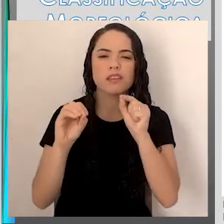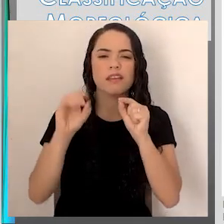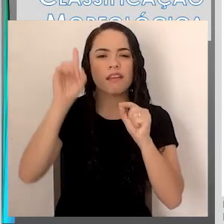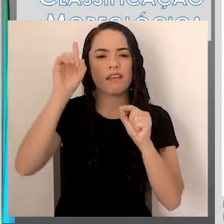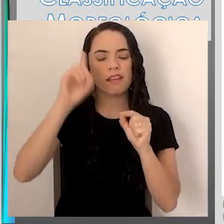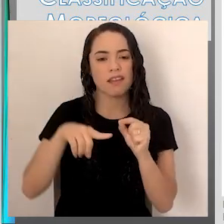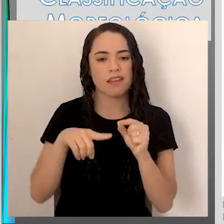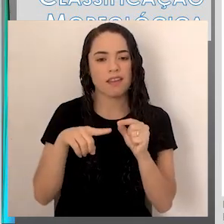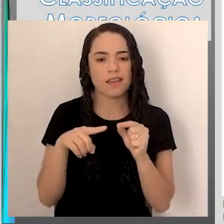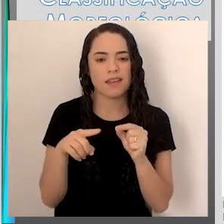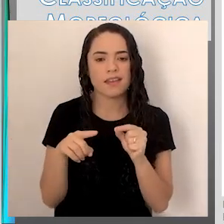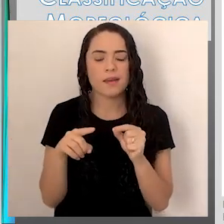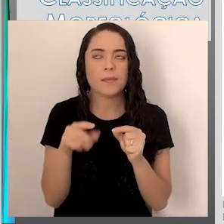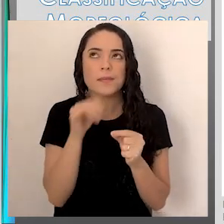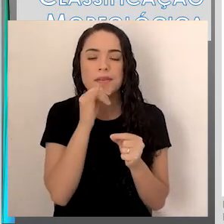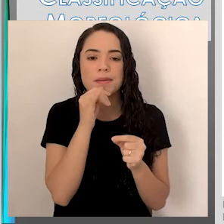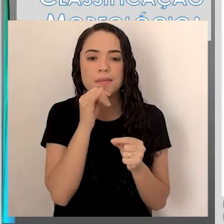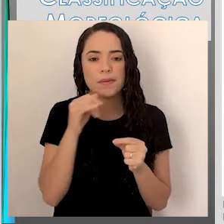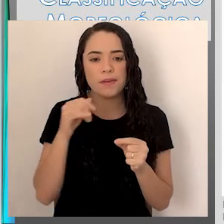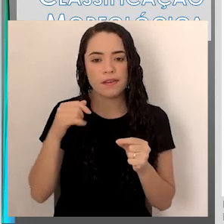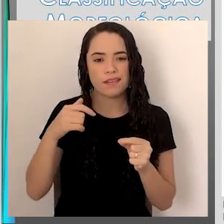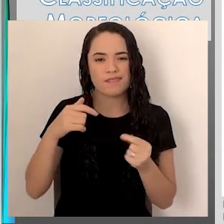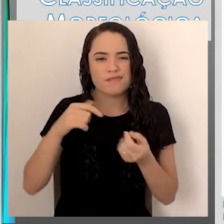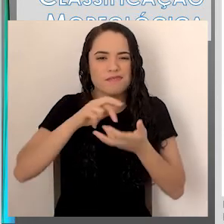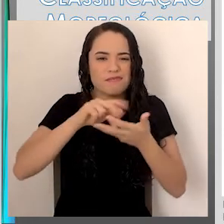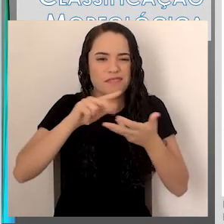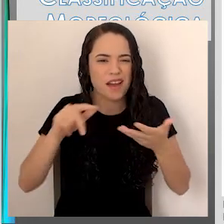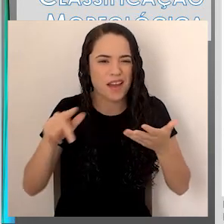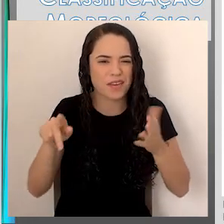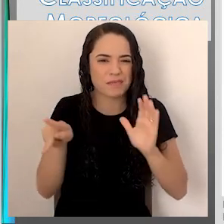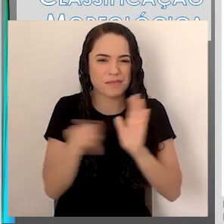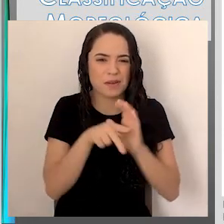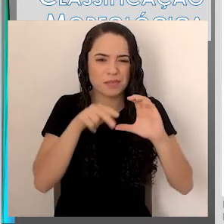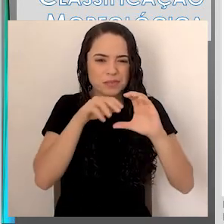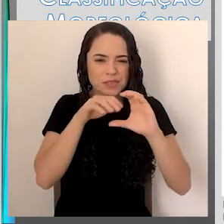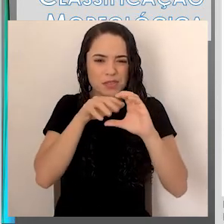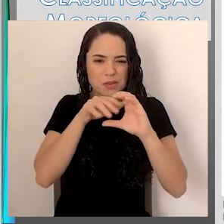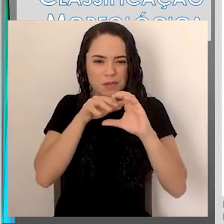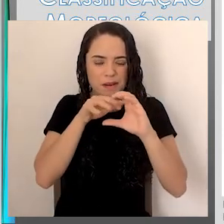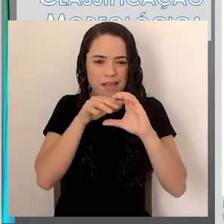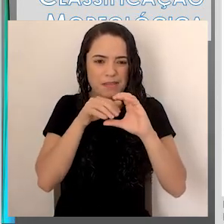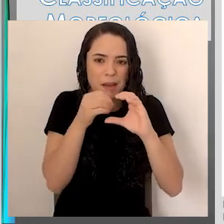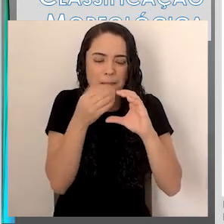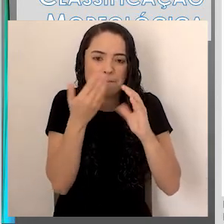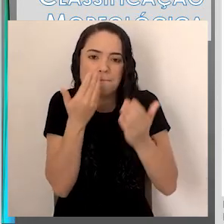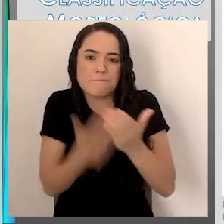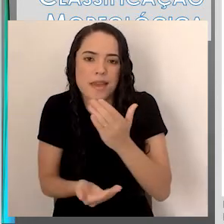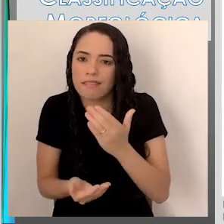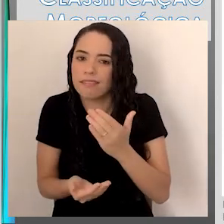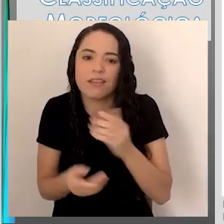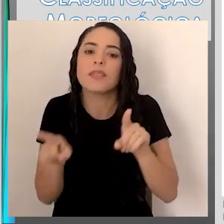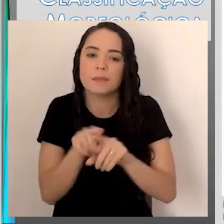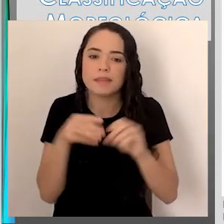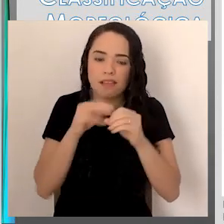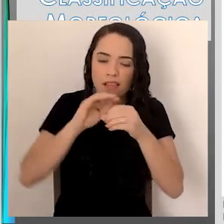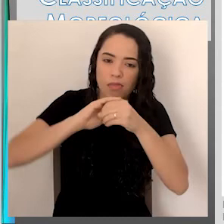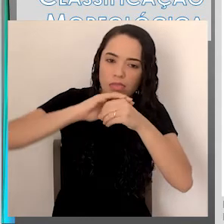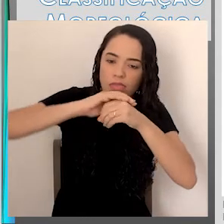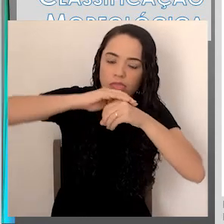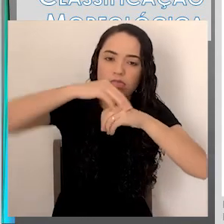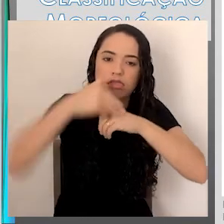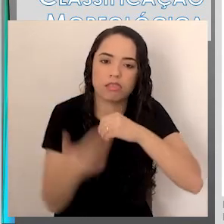que liberam o seu conteúdo por exocitose, sem a perda de nenhum material citoplasmático ou de membrana